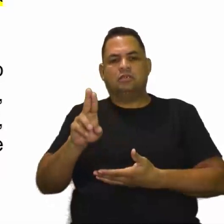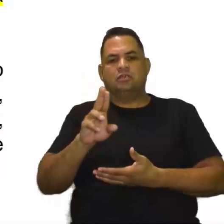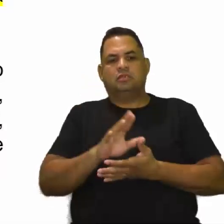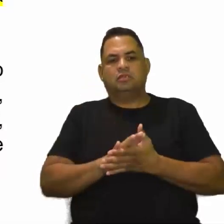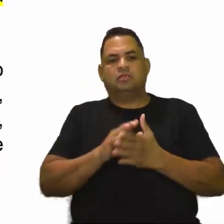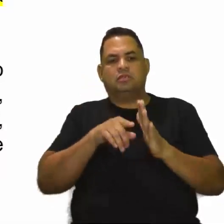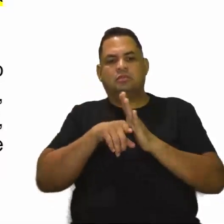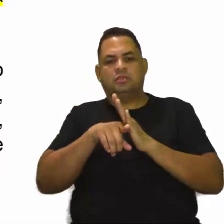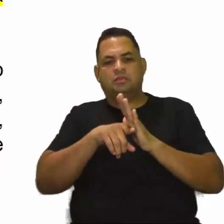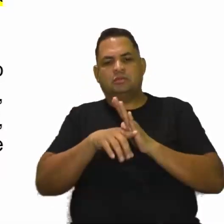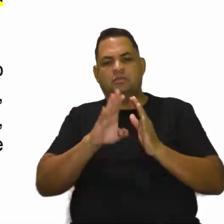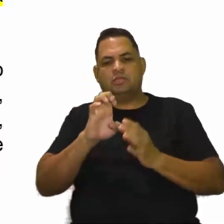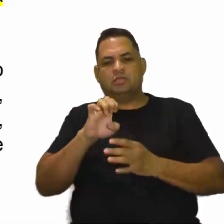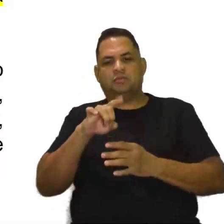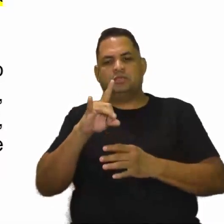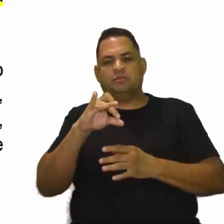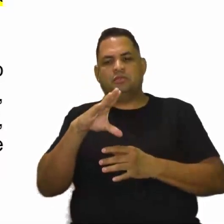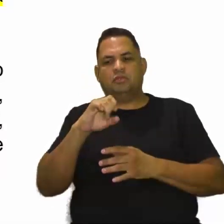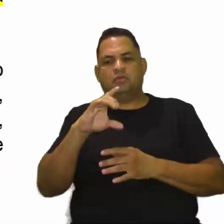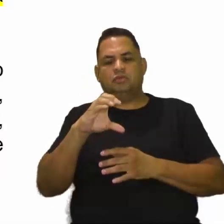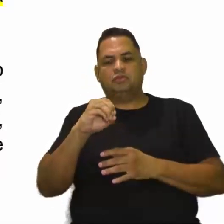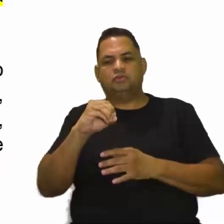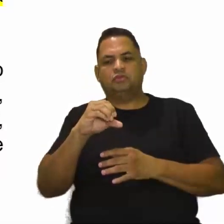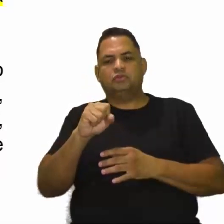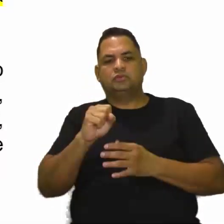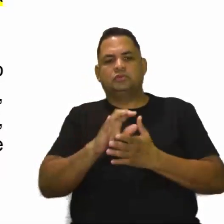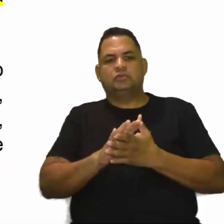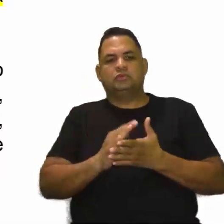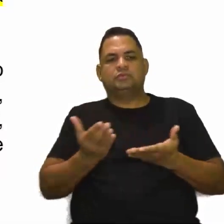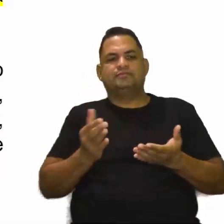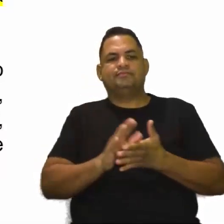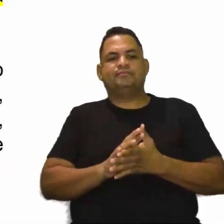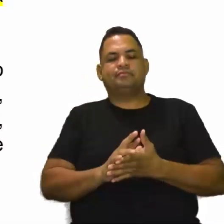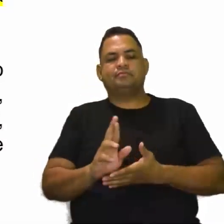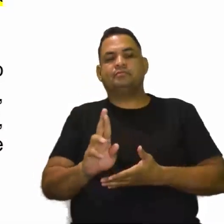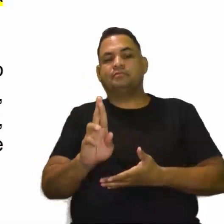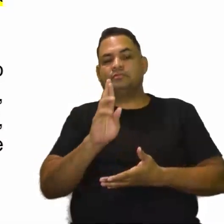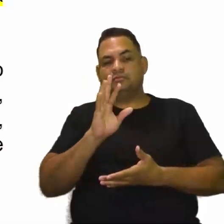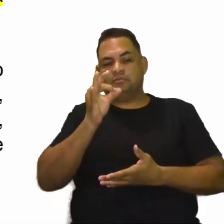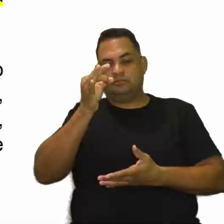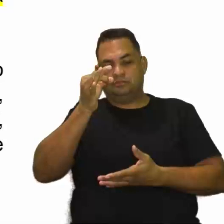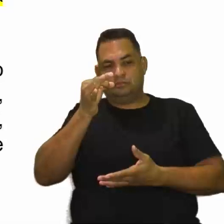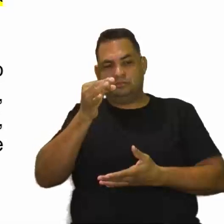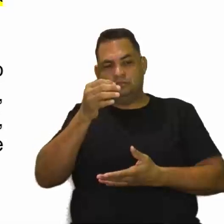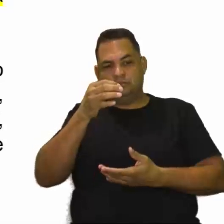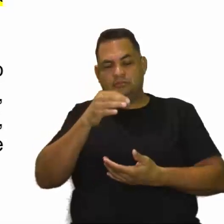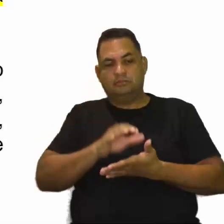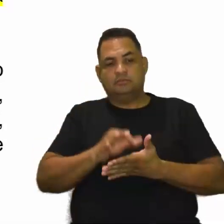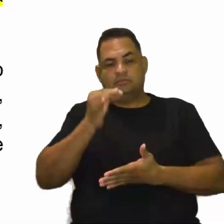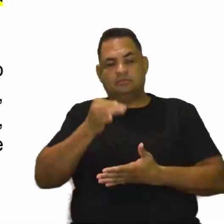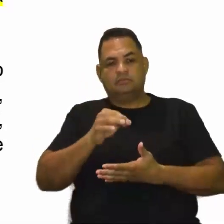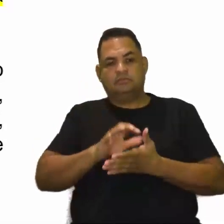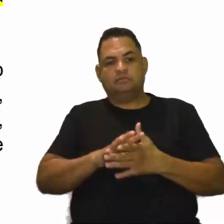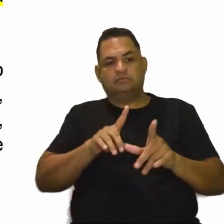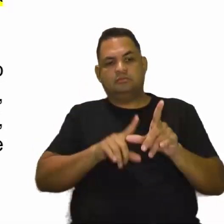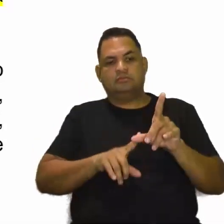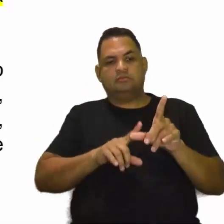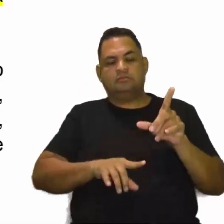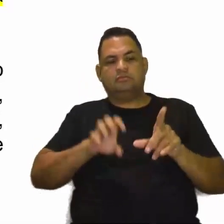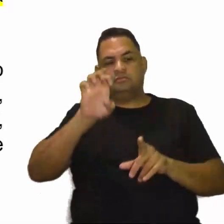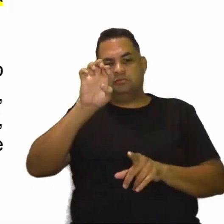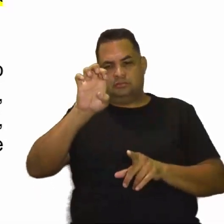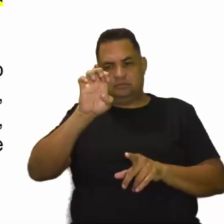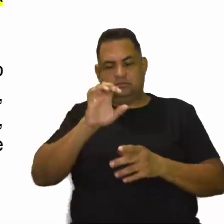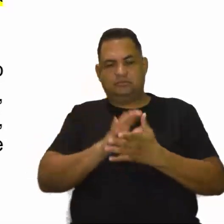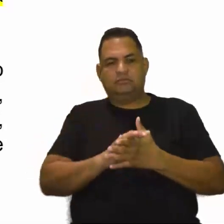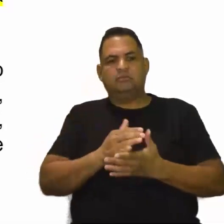estudos epidemiológicos. Com certeza, a resposta que a gente está procurando é a E, né? Mas vamos analisar por que é a